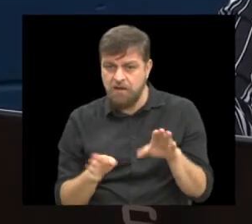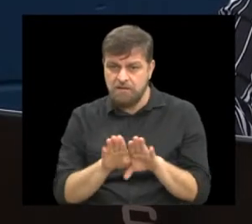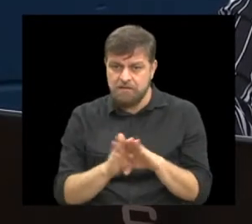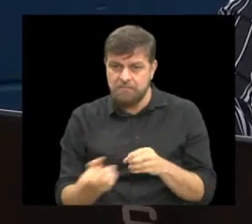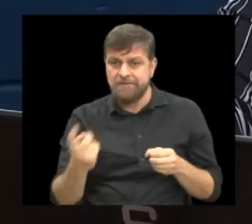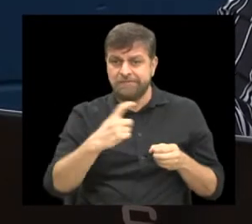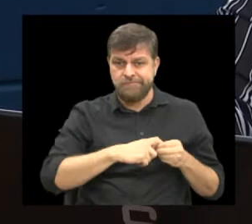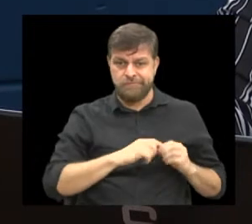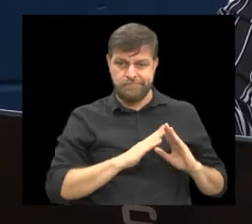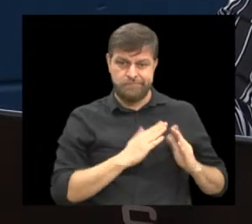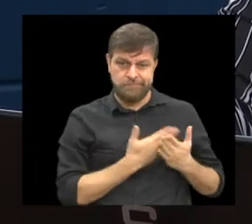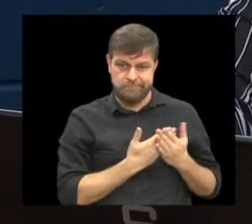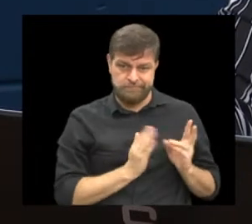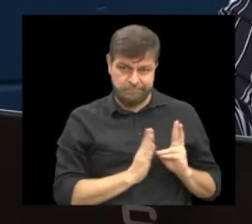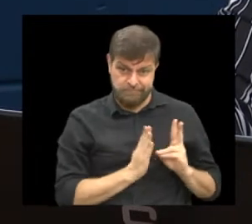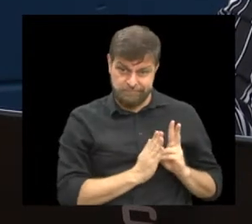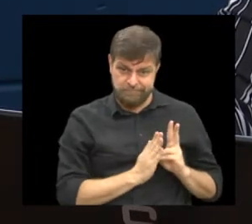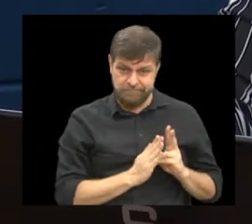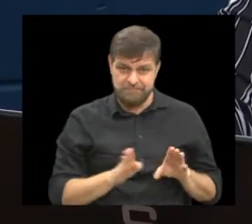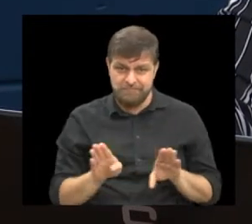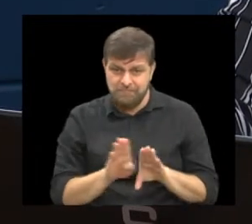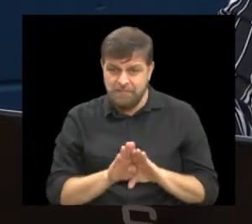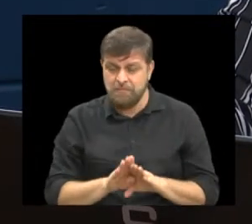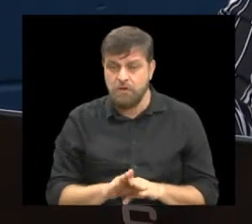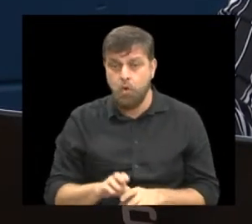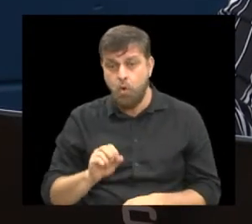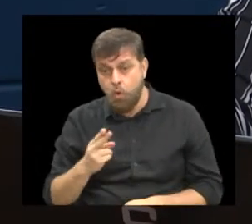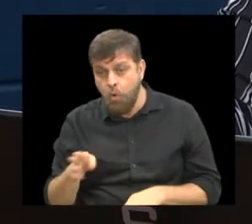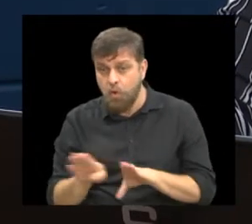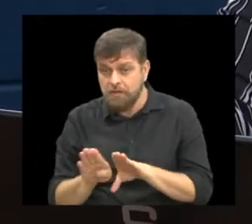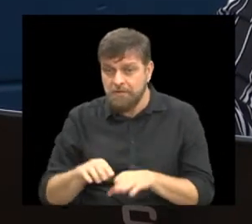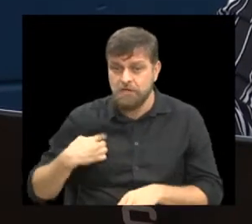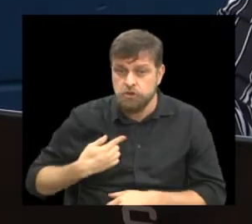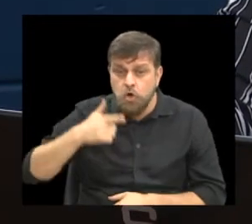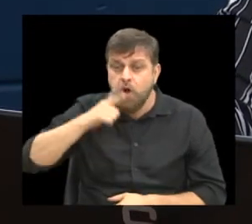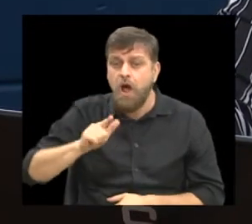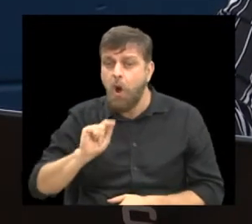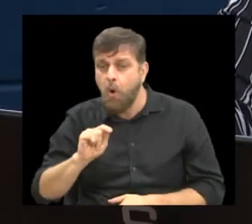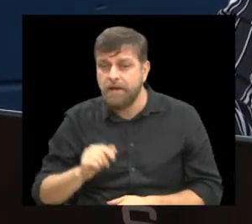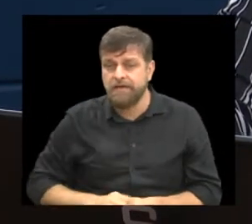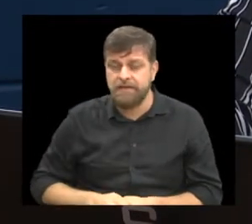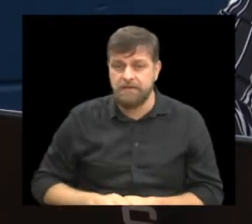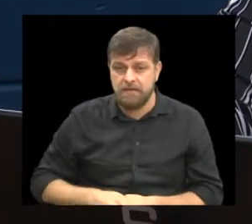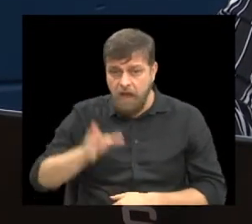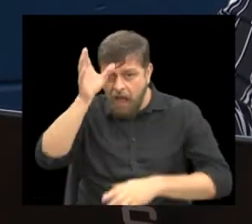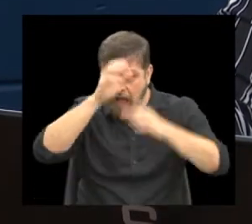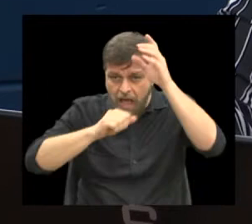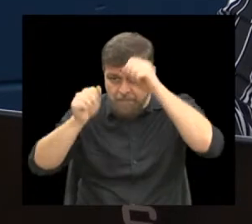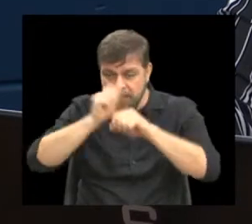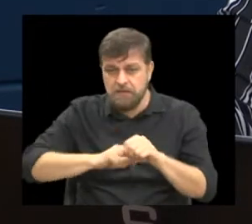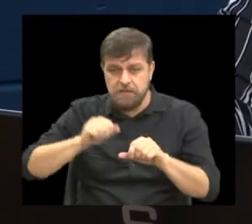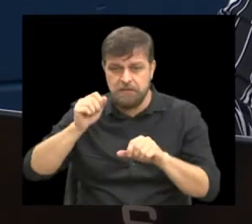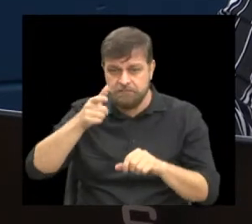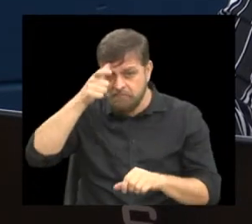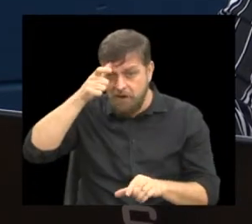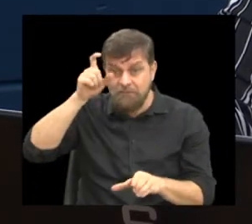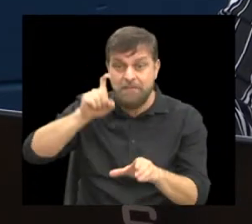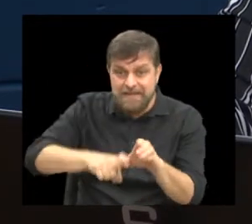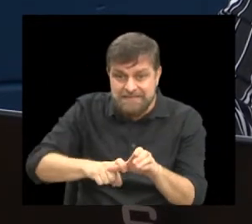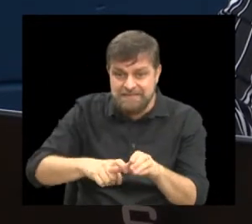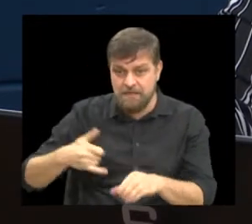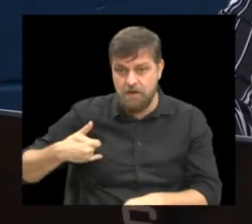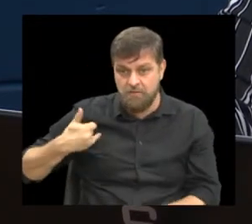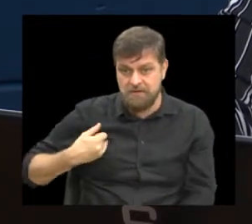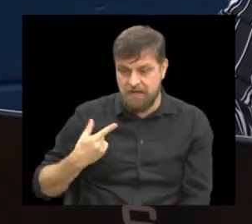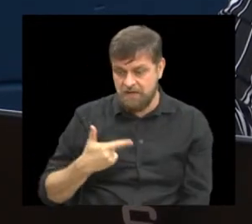para a Tiquira, ou então a gente pode conseguir que o aluno chegue na alfabetização já com 18, 20 anos, e